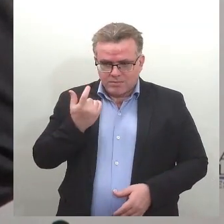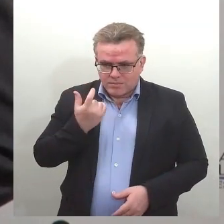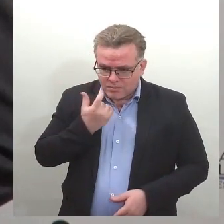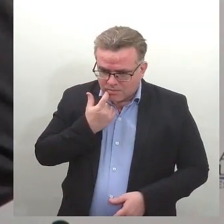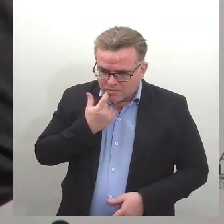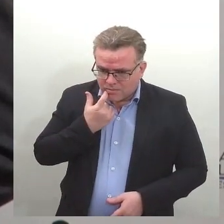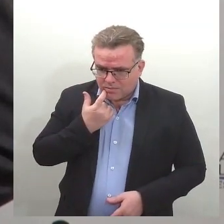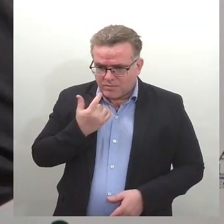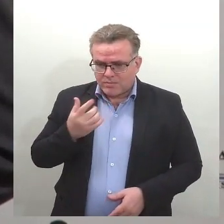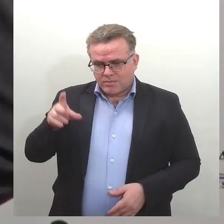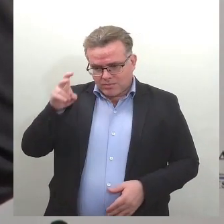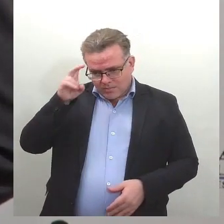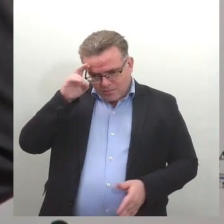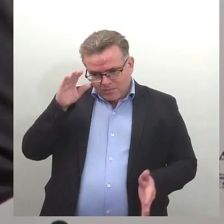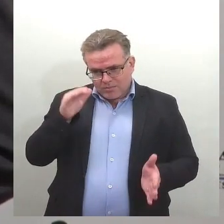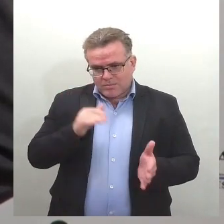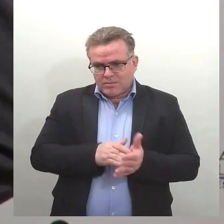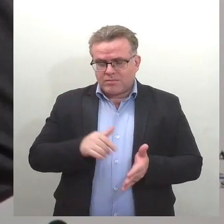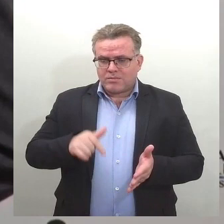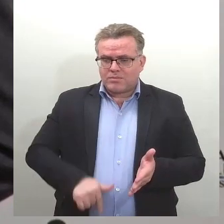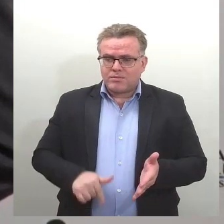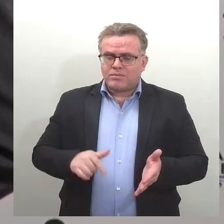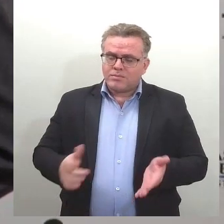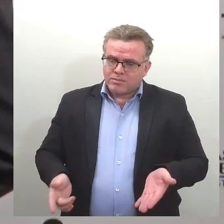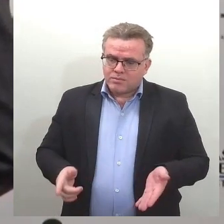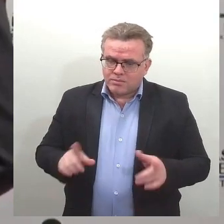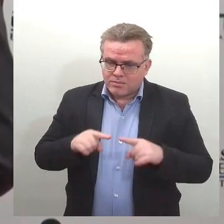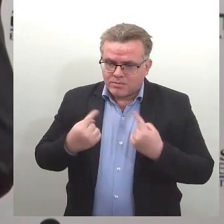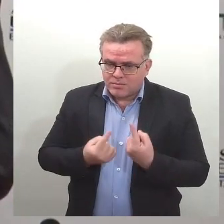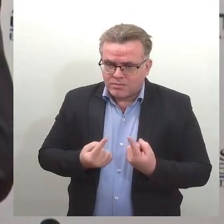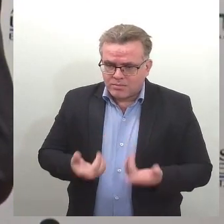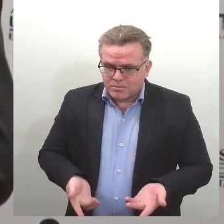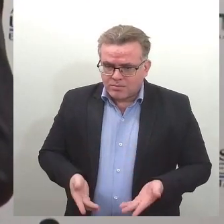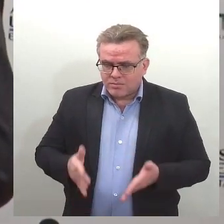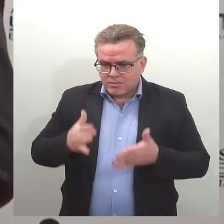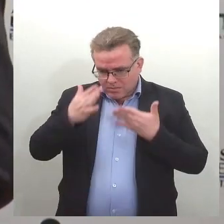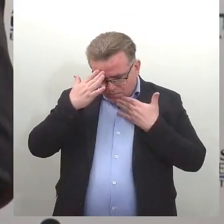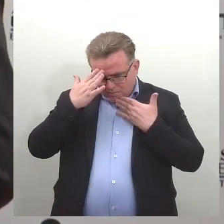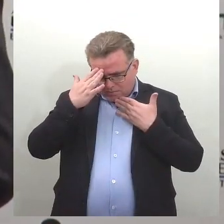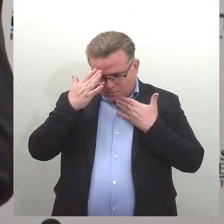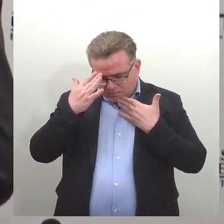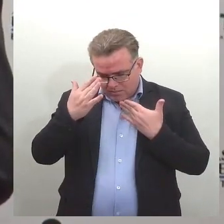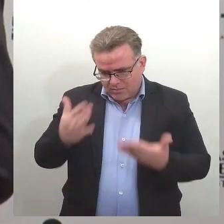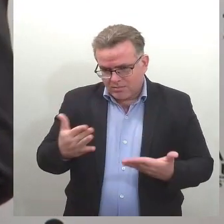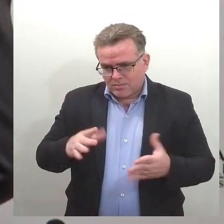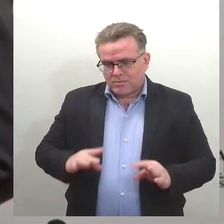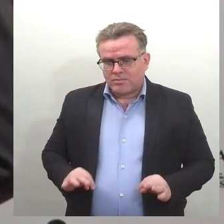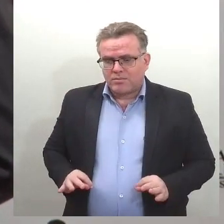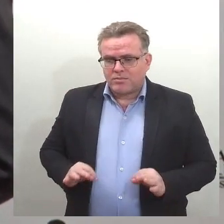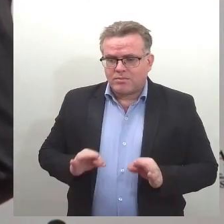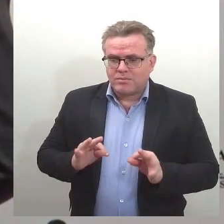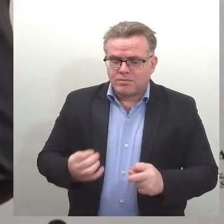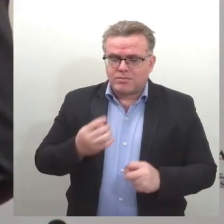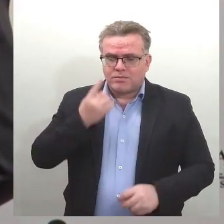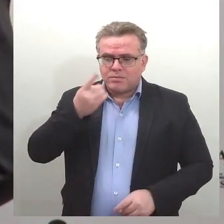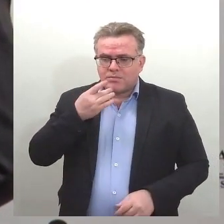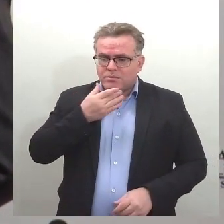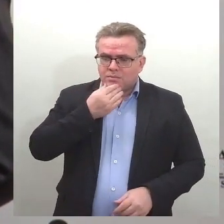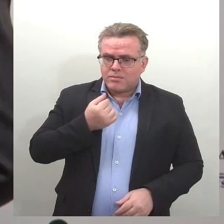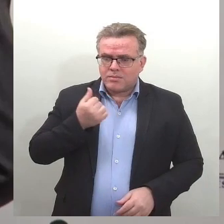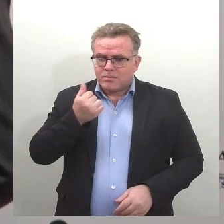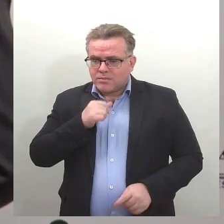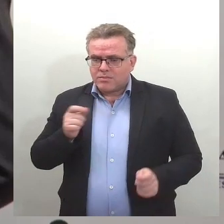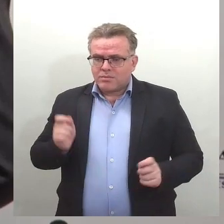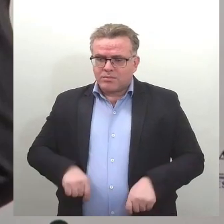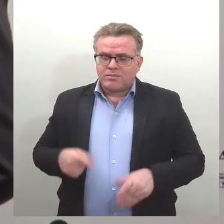aqui na Assembleia. E aí eu agradeço de coração a todos os deputados e deputadas que marcaram presença nessa manhã